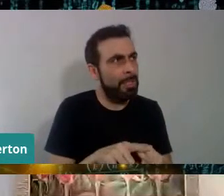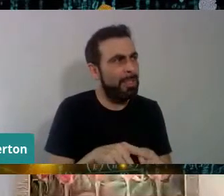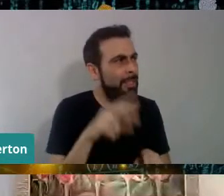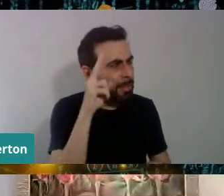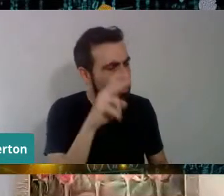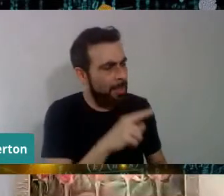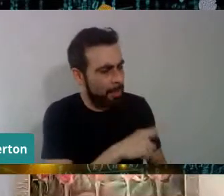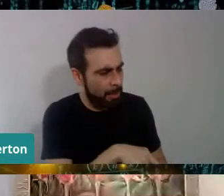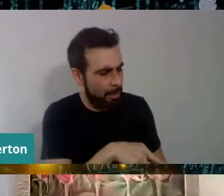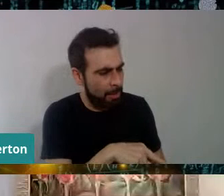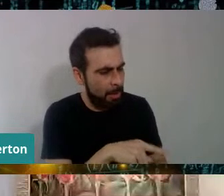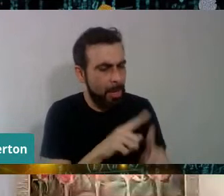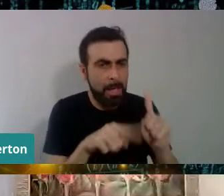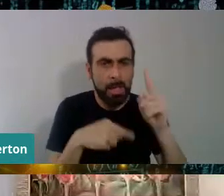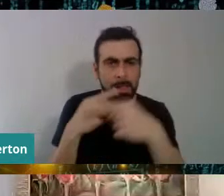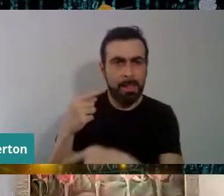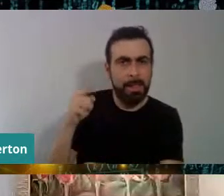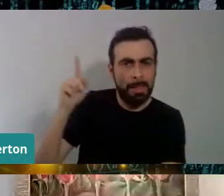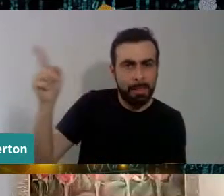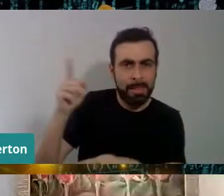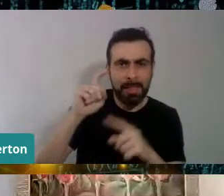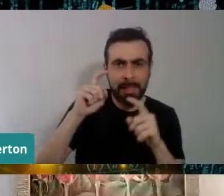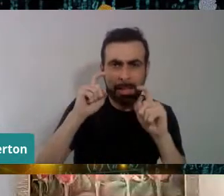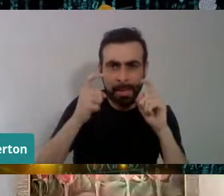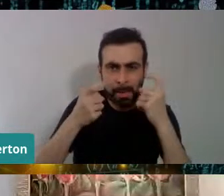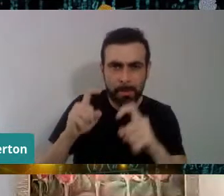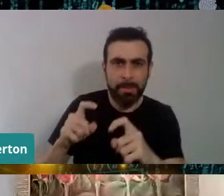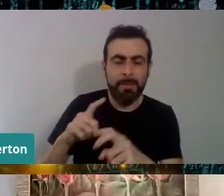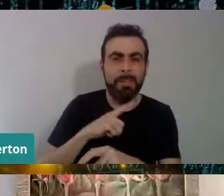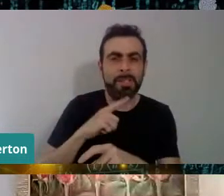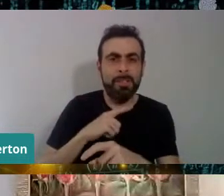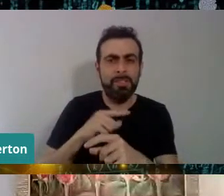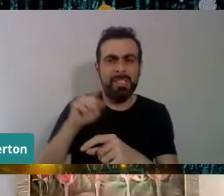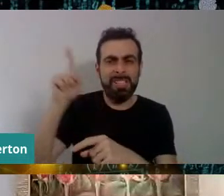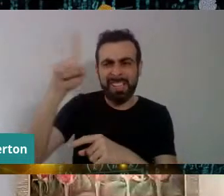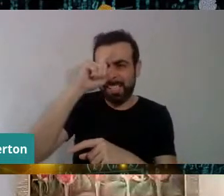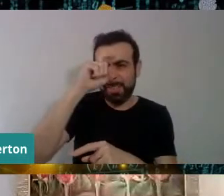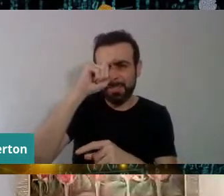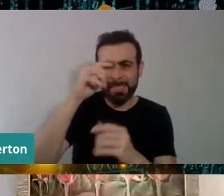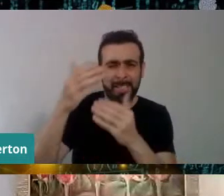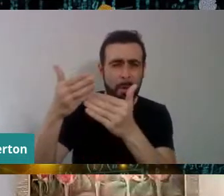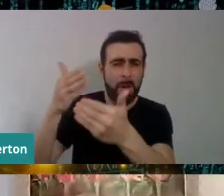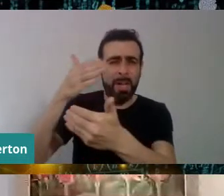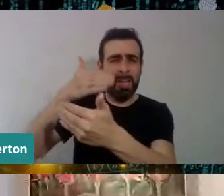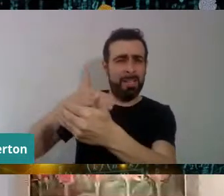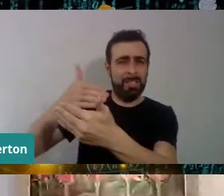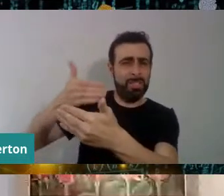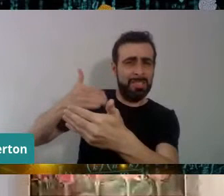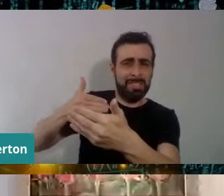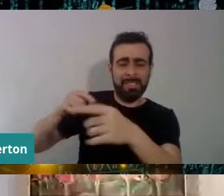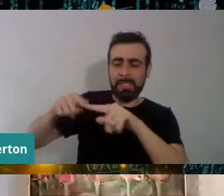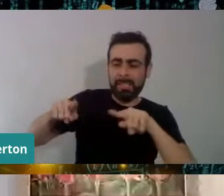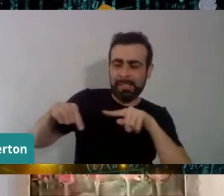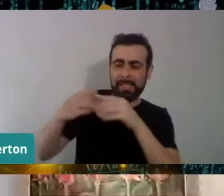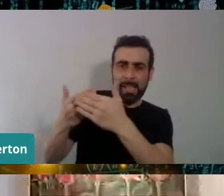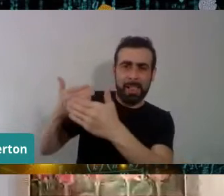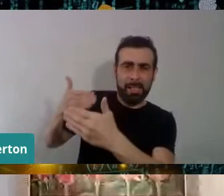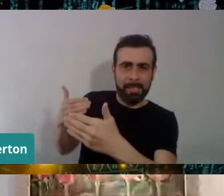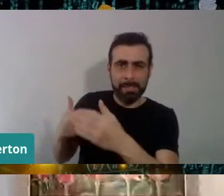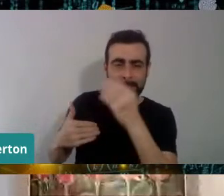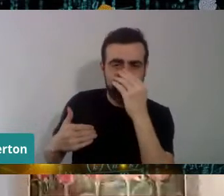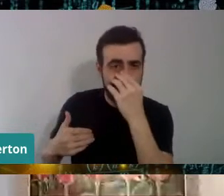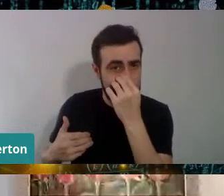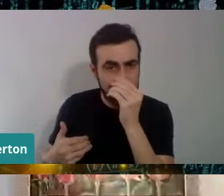na antessala da UTI. É, exatamente. Olha, eu quero também. Foi no